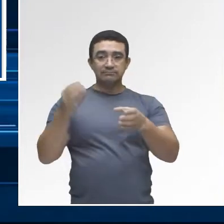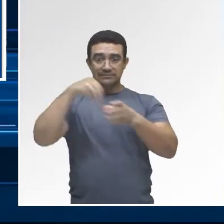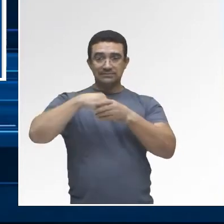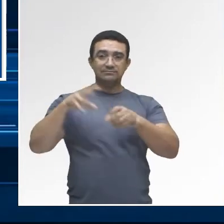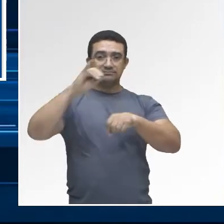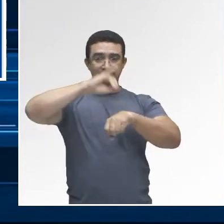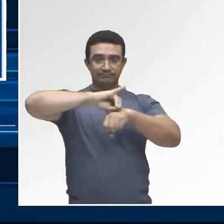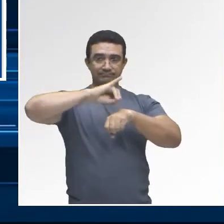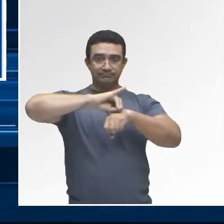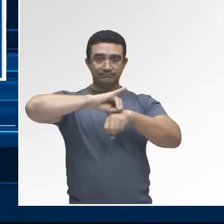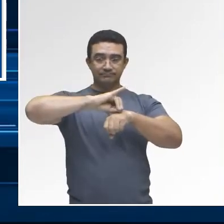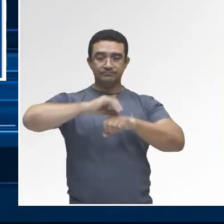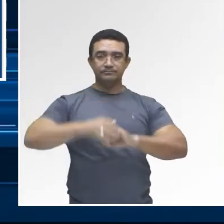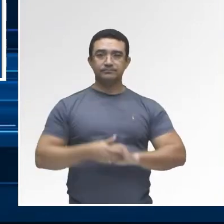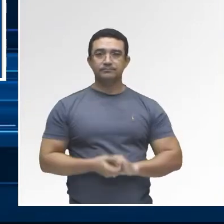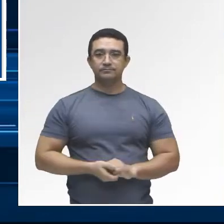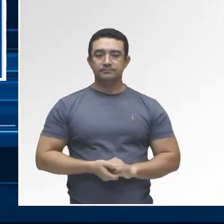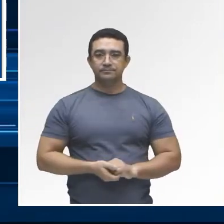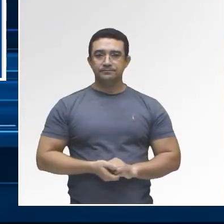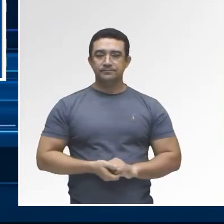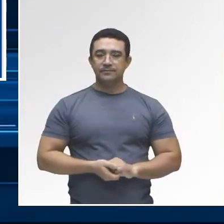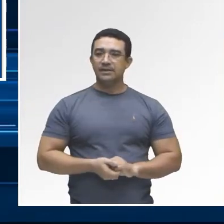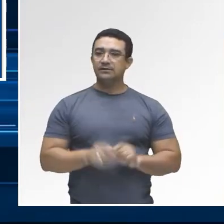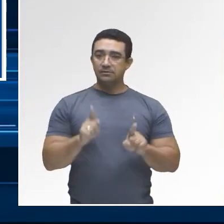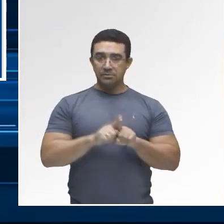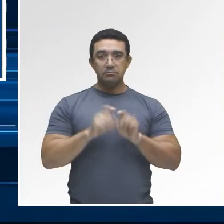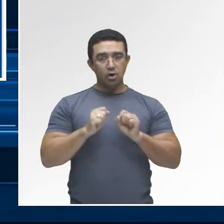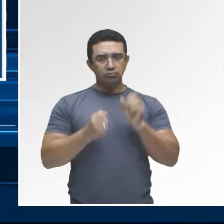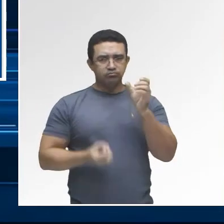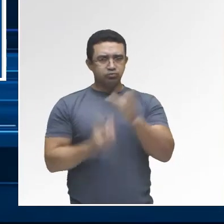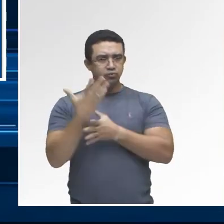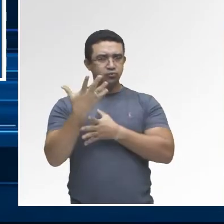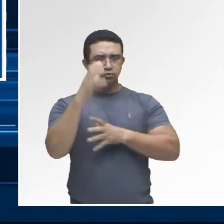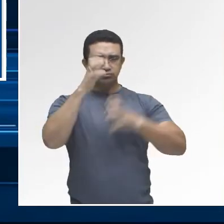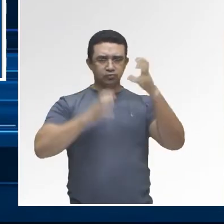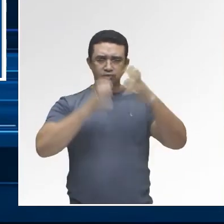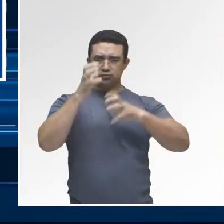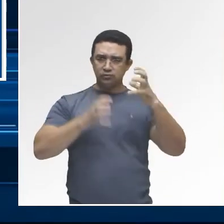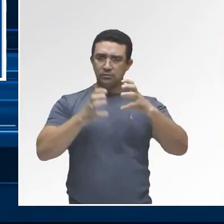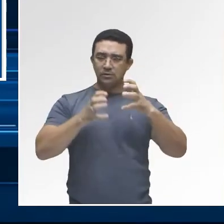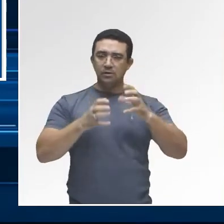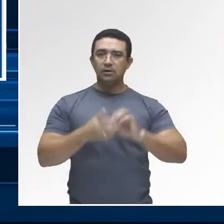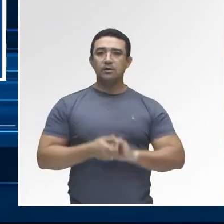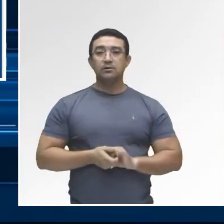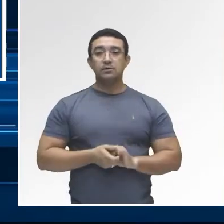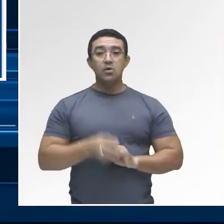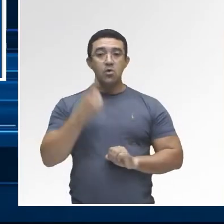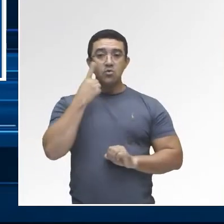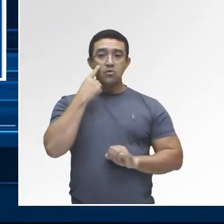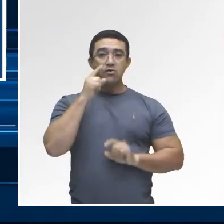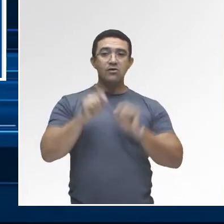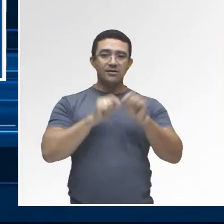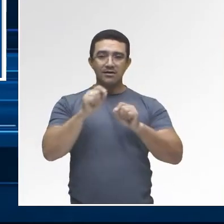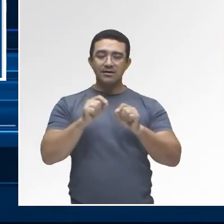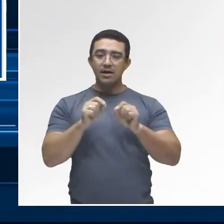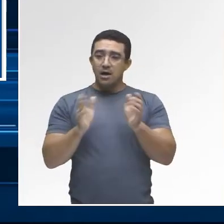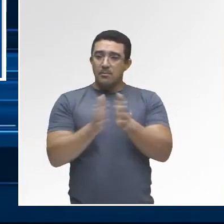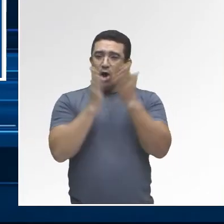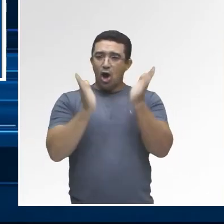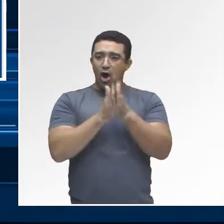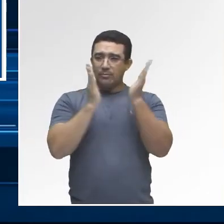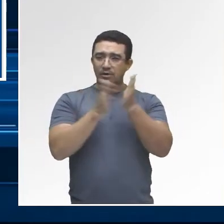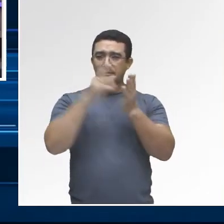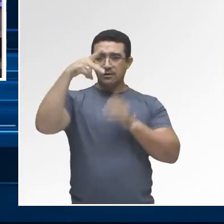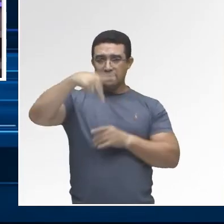Isso é perigoso, porque isso pode gerar revoltas. Então a gente começa a ver que esse empobrecimento dos plebeus vai gerando